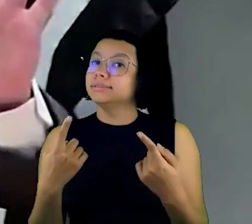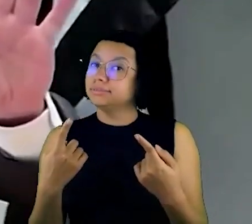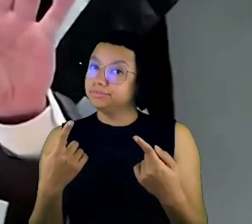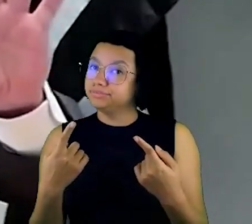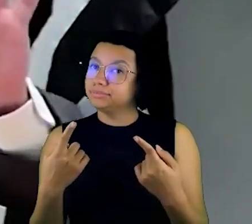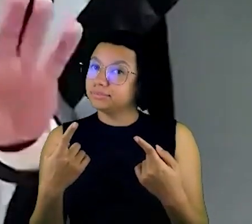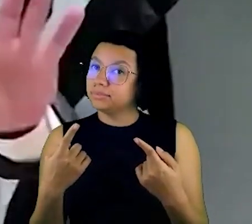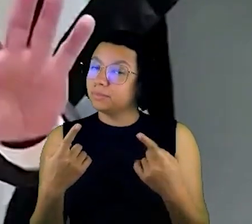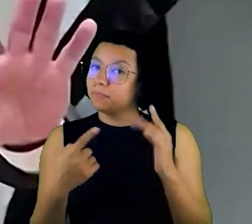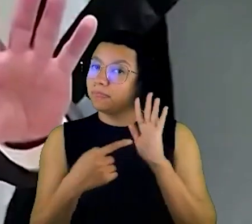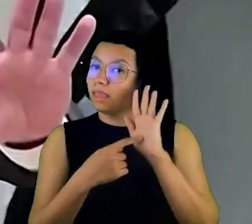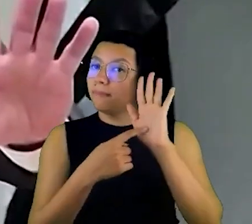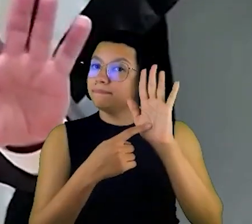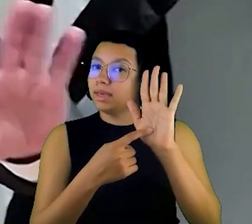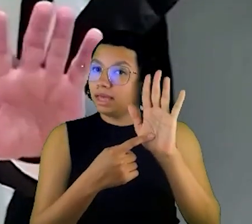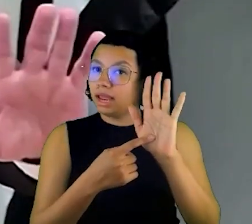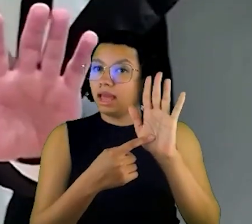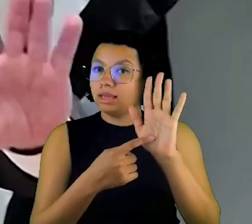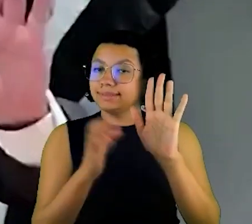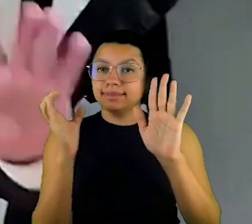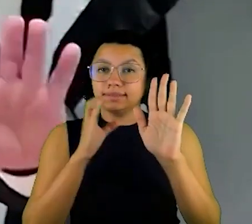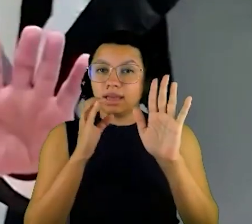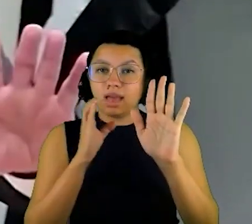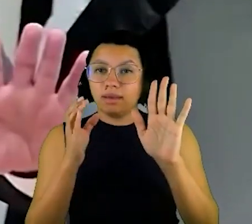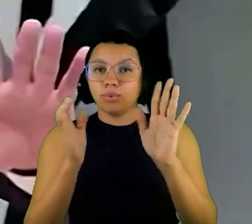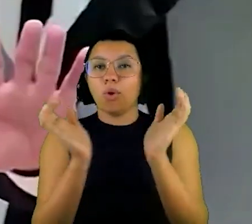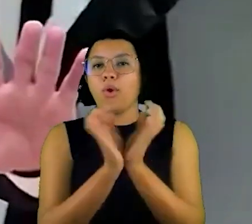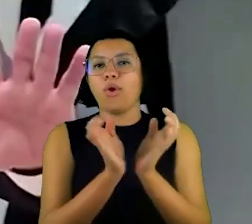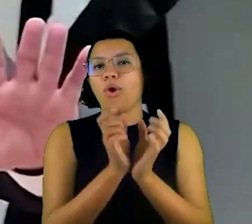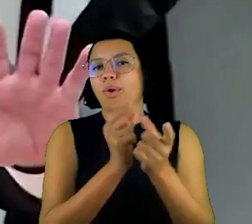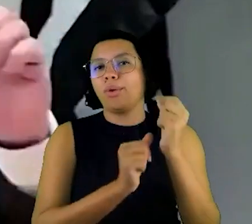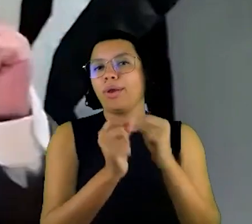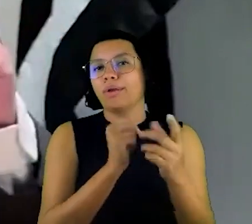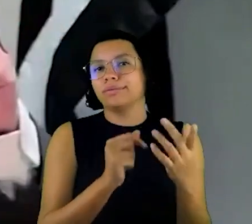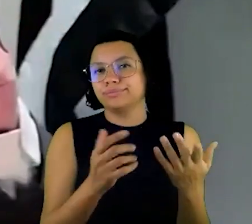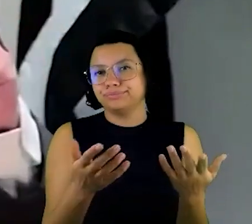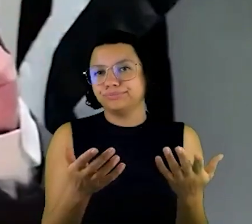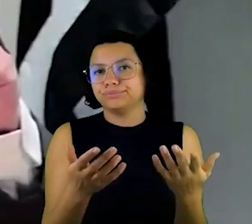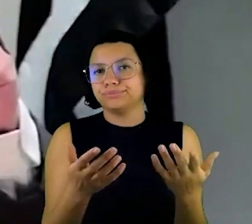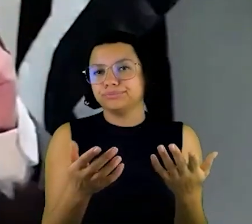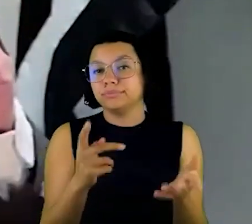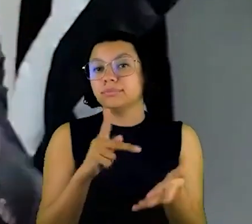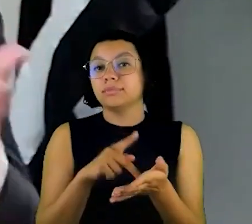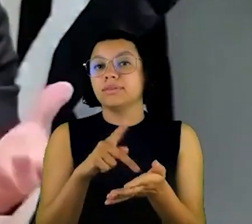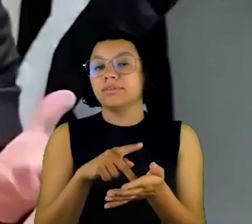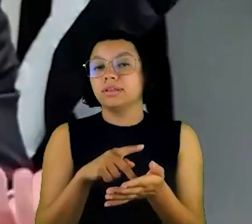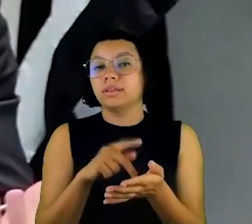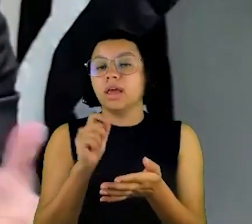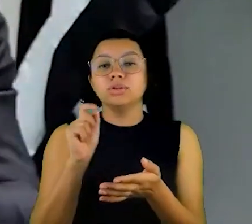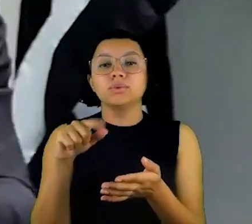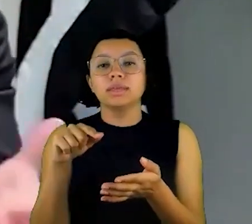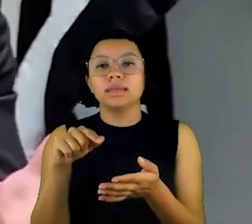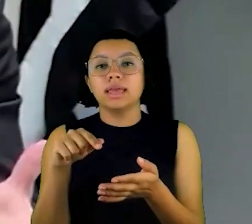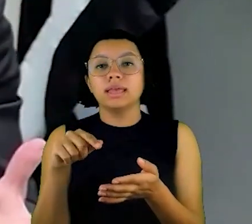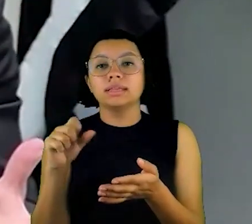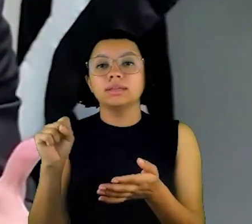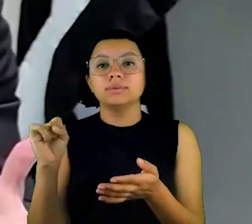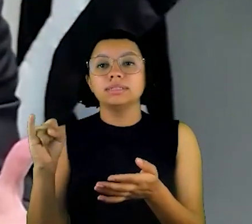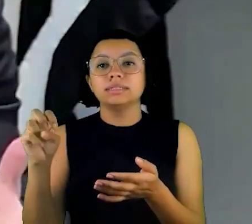mas aparece o símbolo logo de cara, grupo econômico, né? Mas, na verdade, o que nós temos